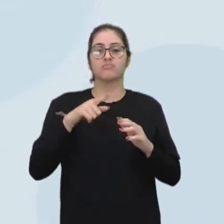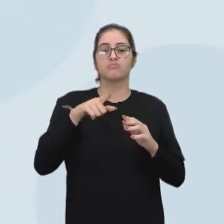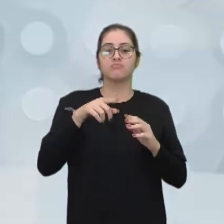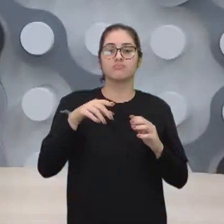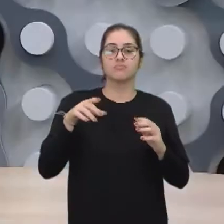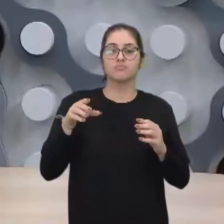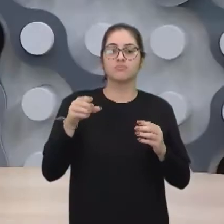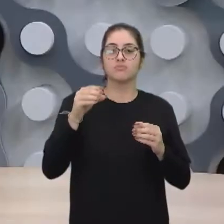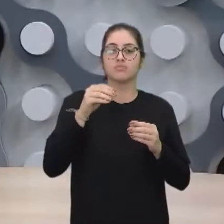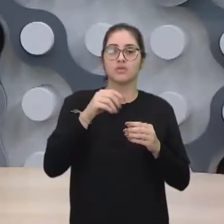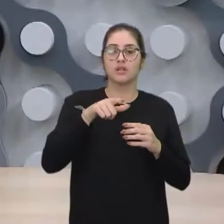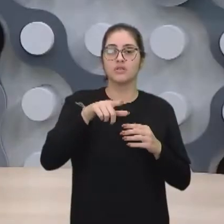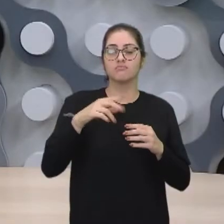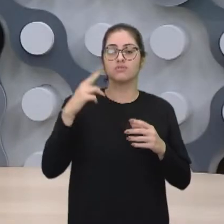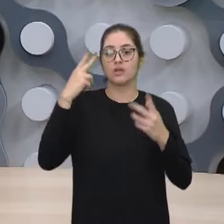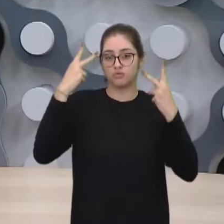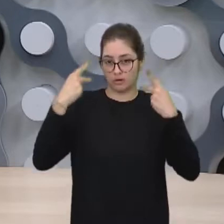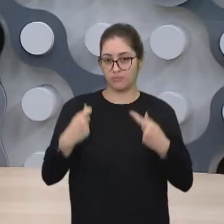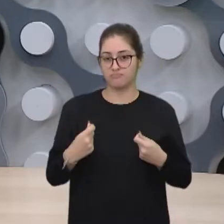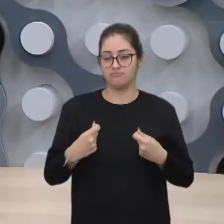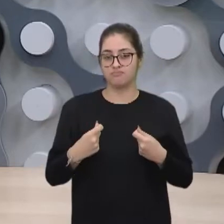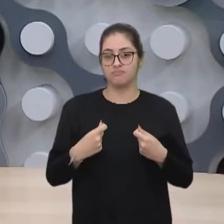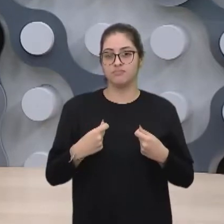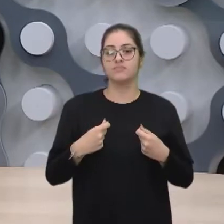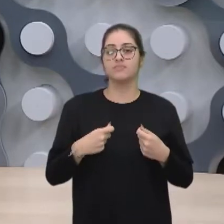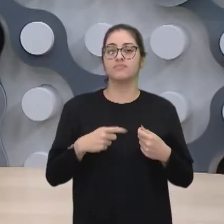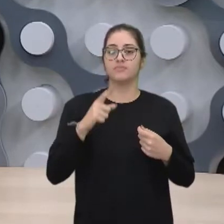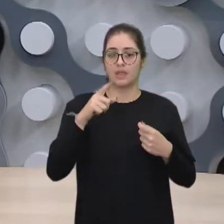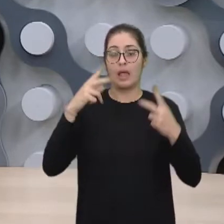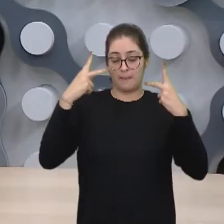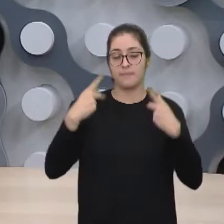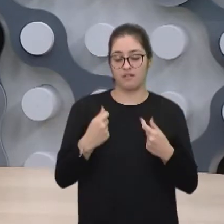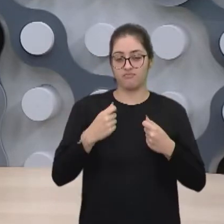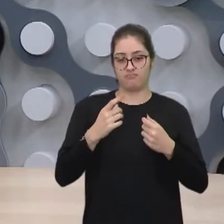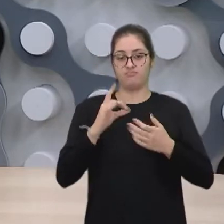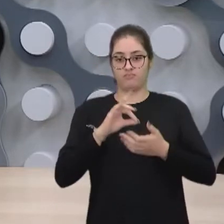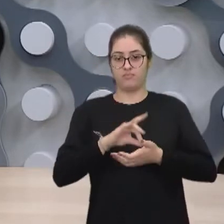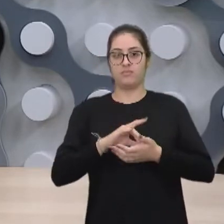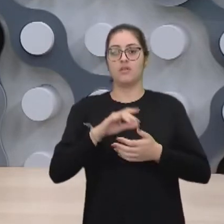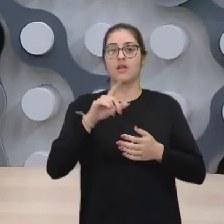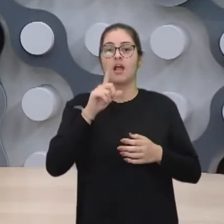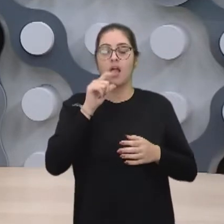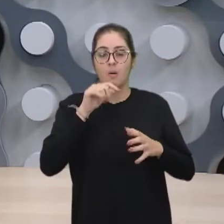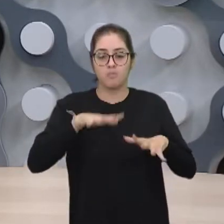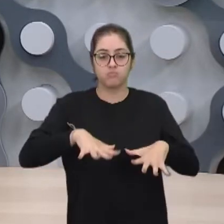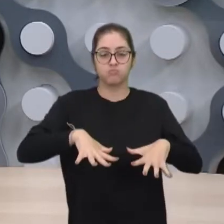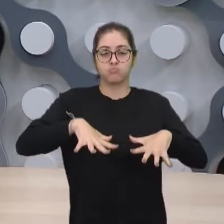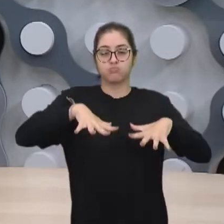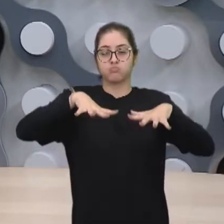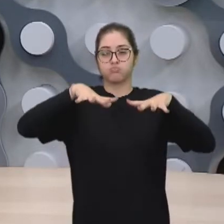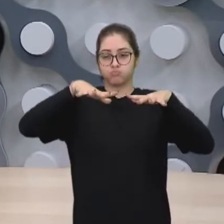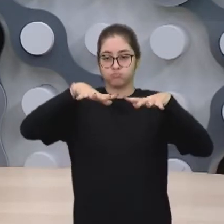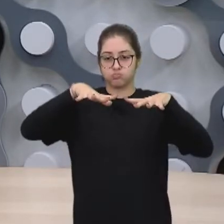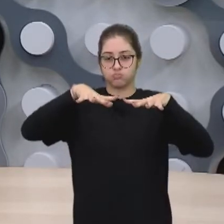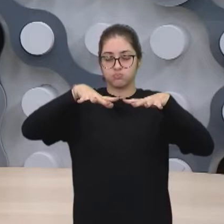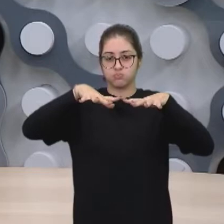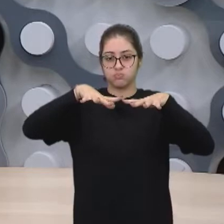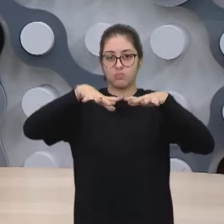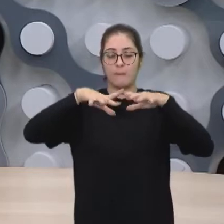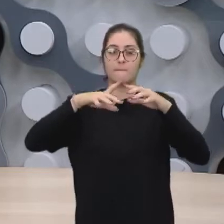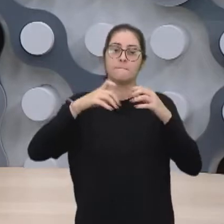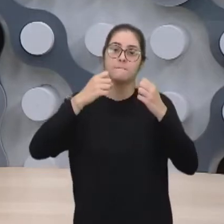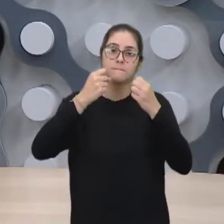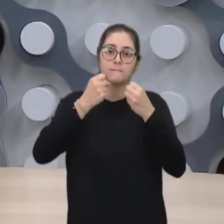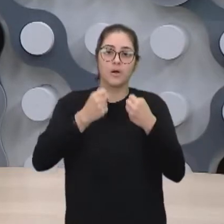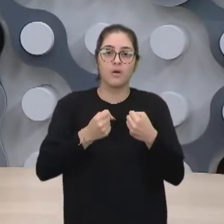associados aí a desastres naturais, que são realmente naturais. Por exemplo, a enchente em Iguape é um processo natural, né? Pode ter